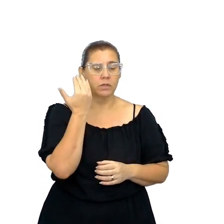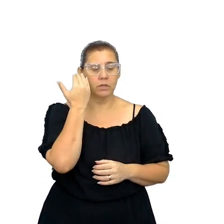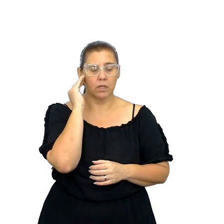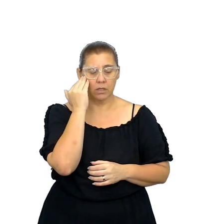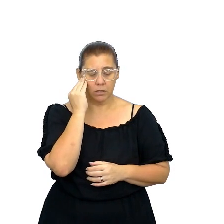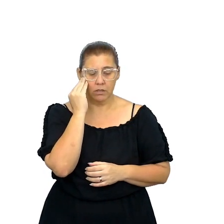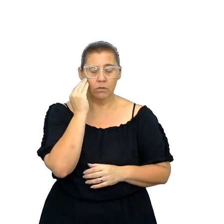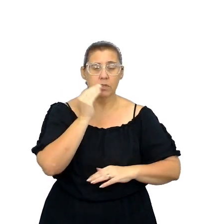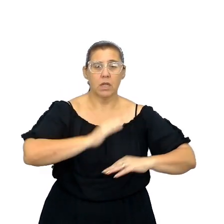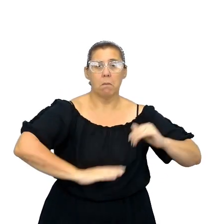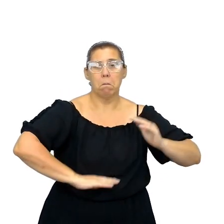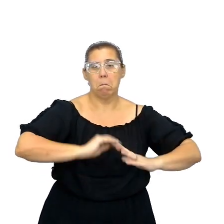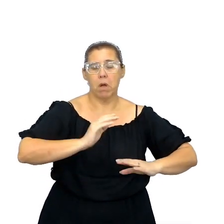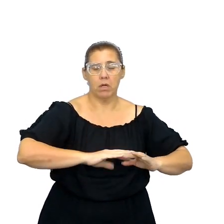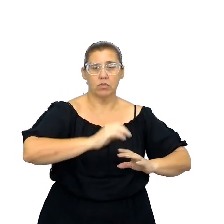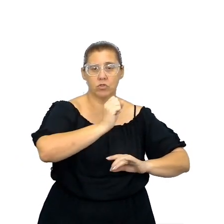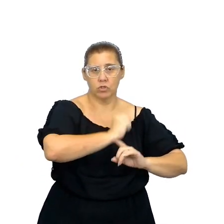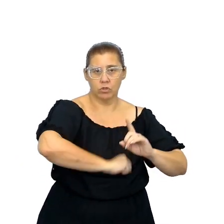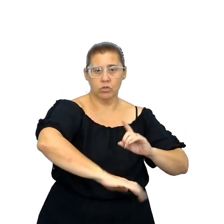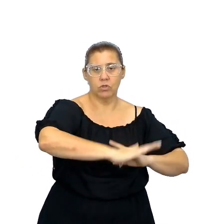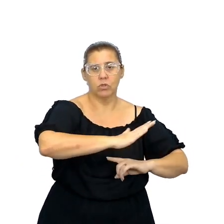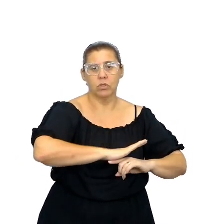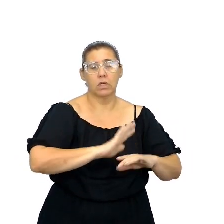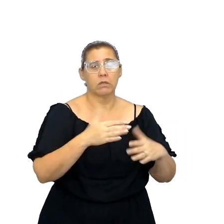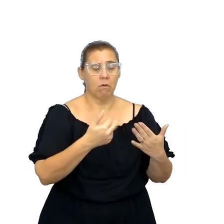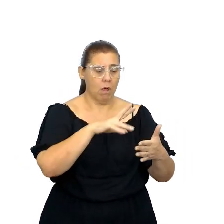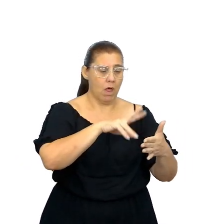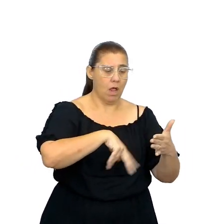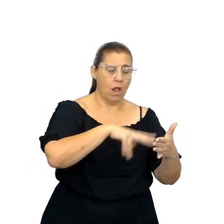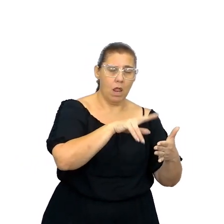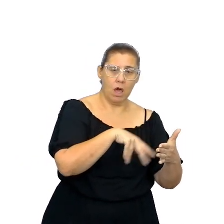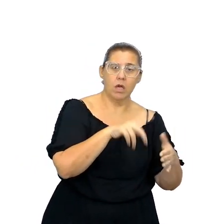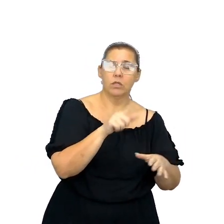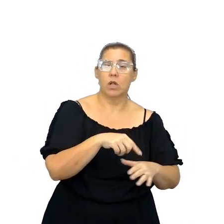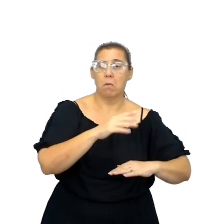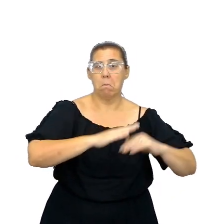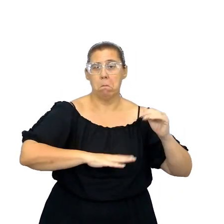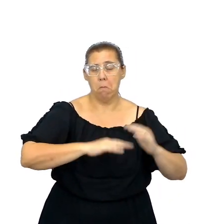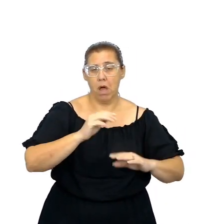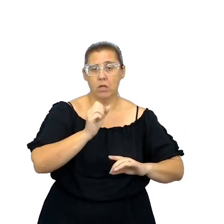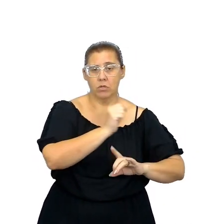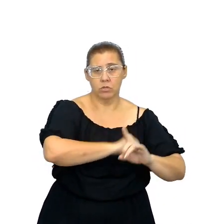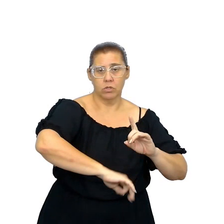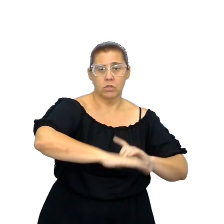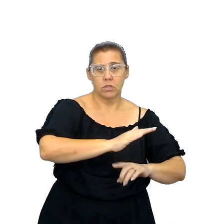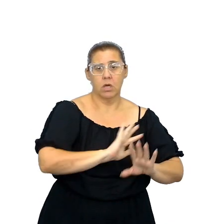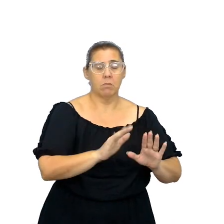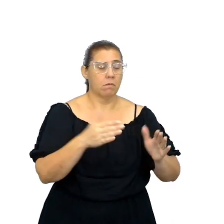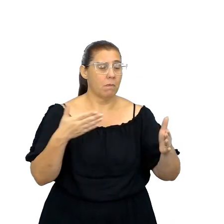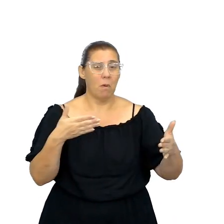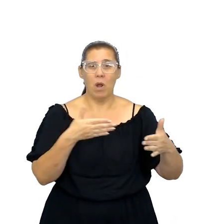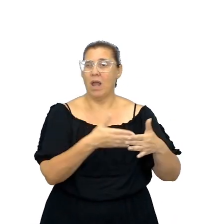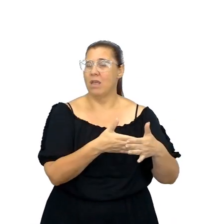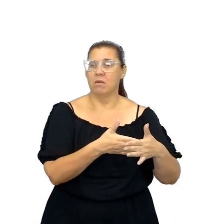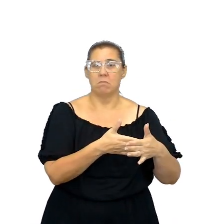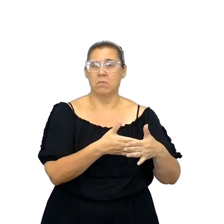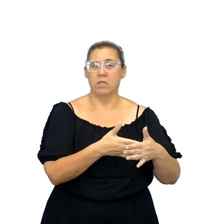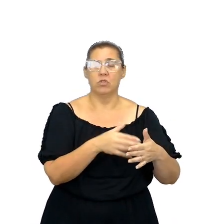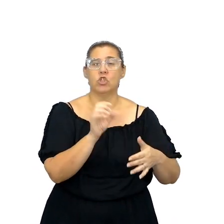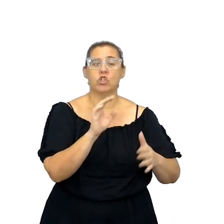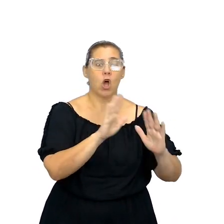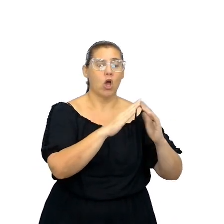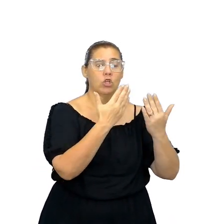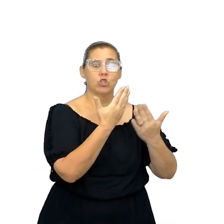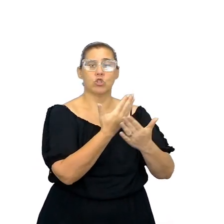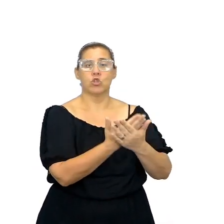entendimento da sua prática social. Então, a leitura é uma prática social, porque ela não se limita somente à escola,